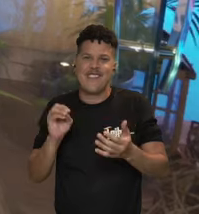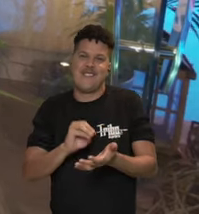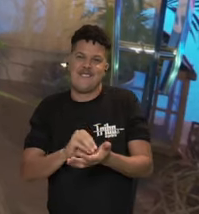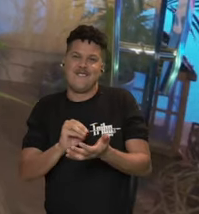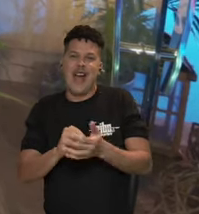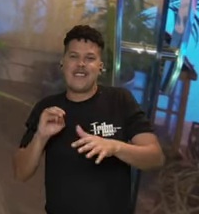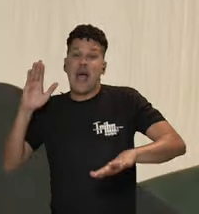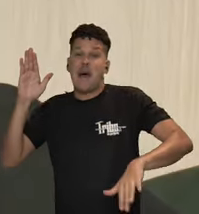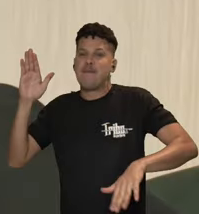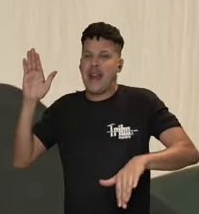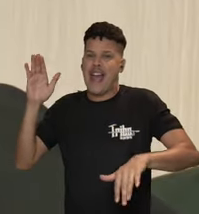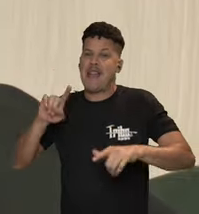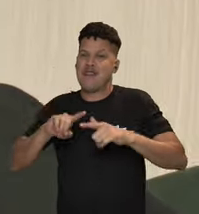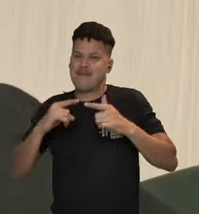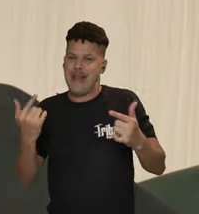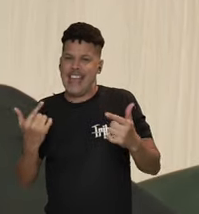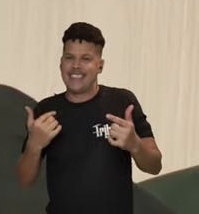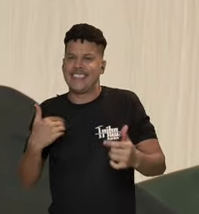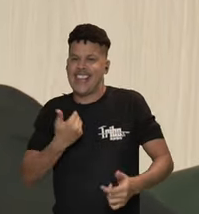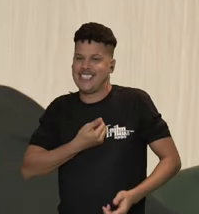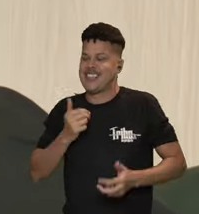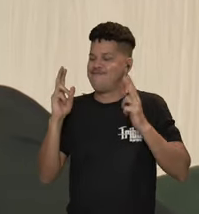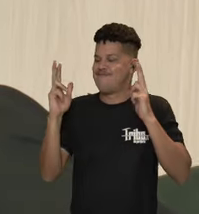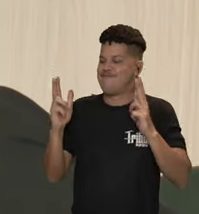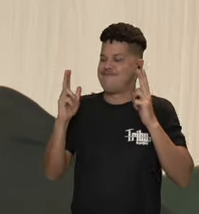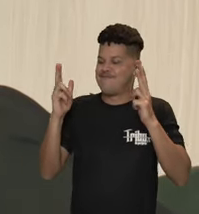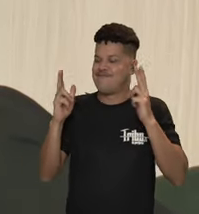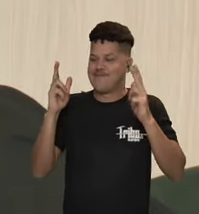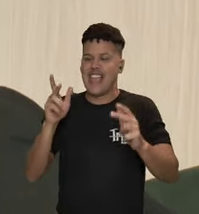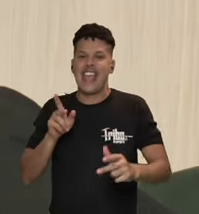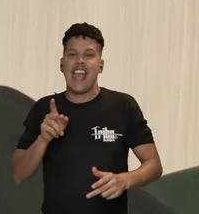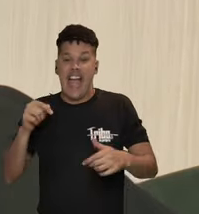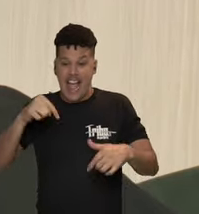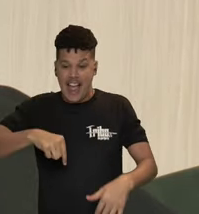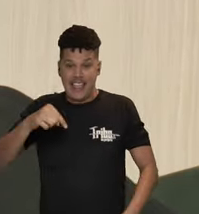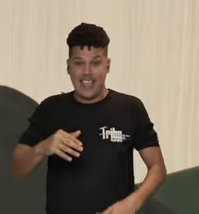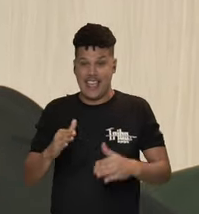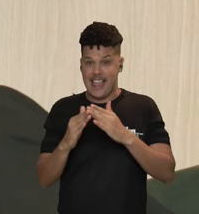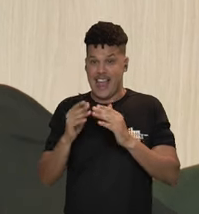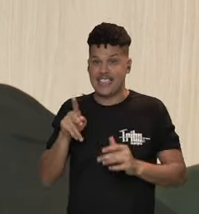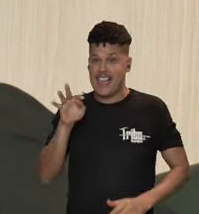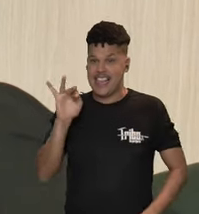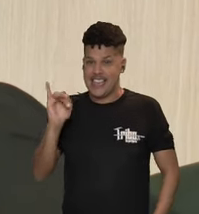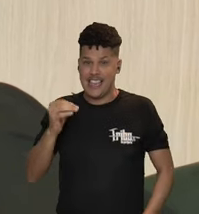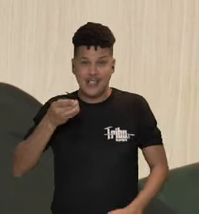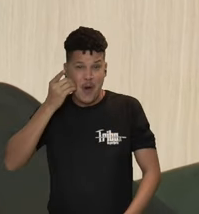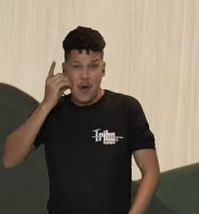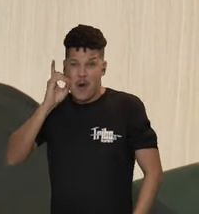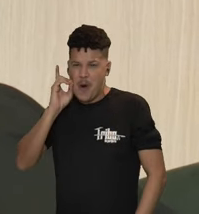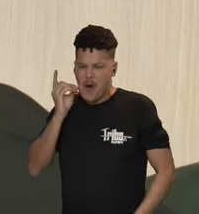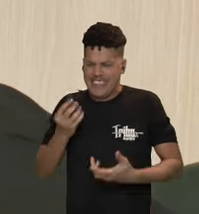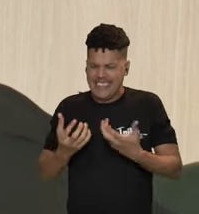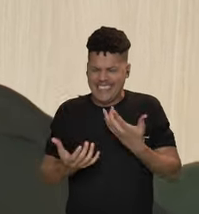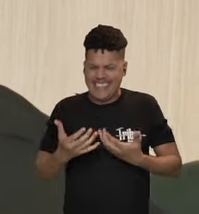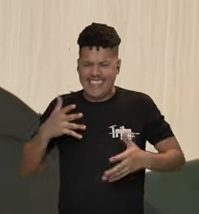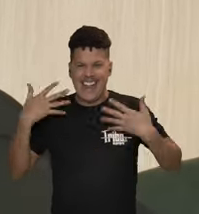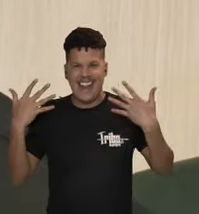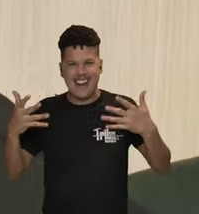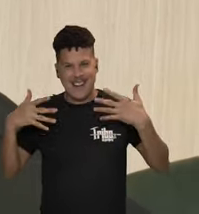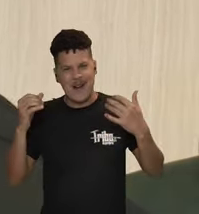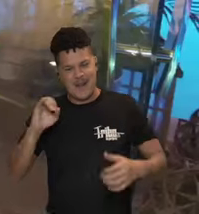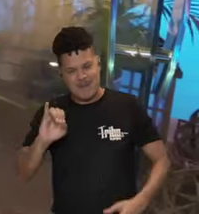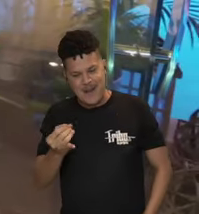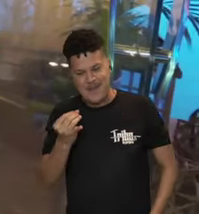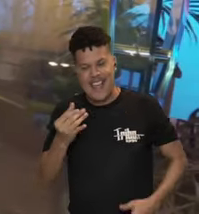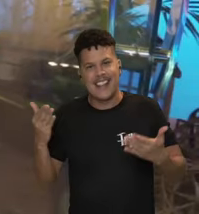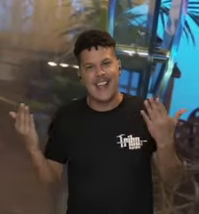nós frita aqui na kit. Manhã de quinta-feira, ontem foi fogo na suíte. Aproveitar essas donas loucas, que hoje o rolê